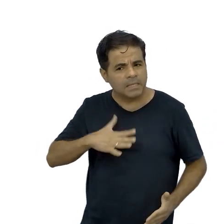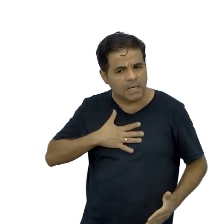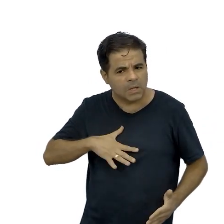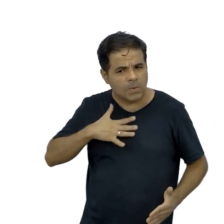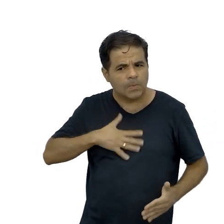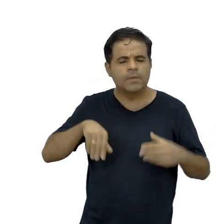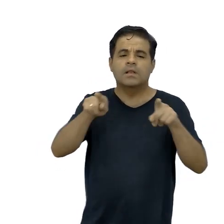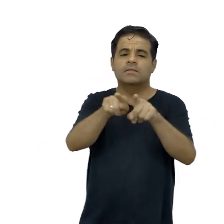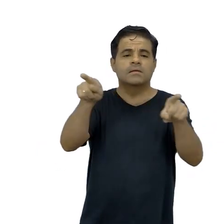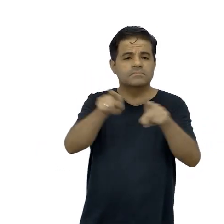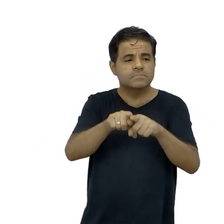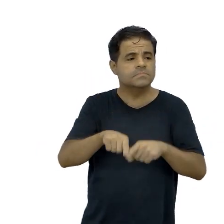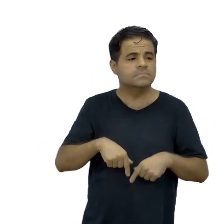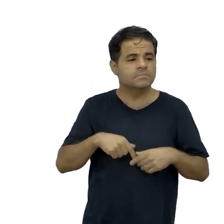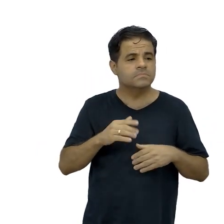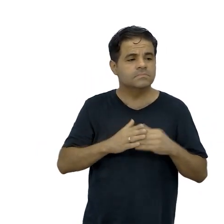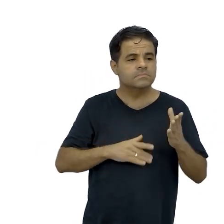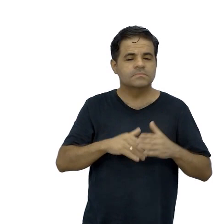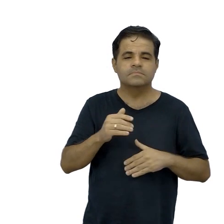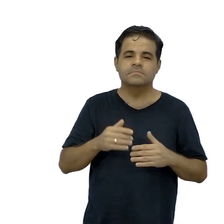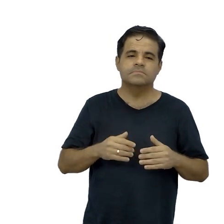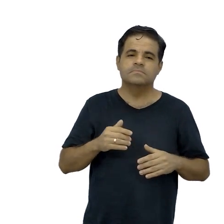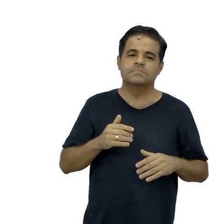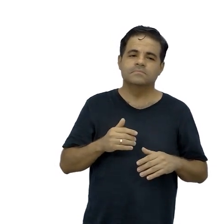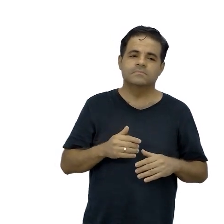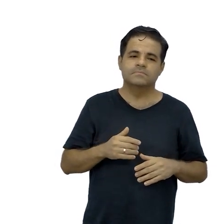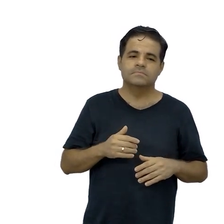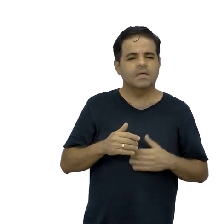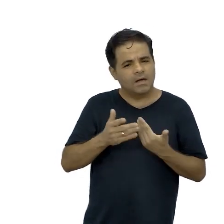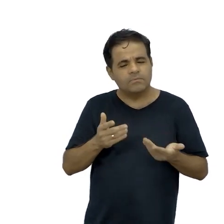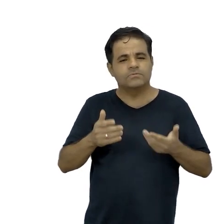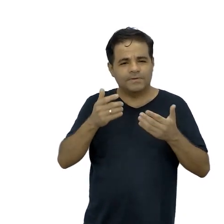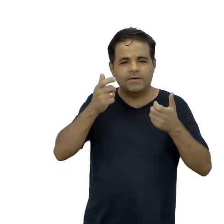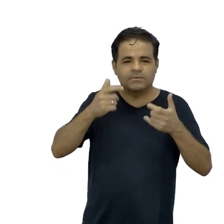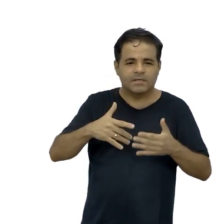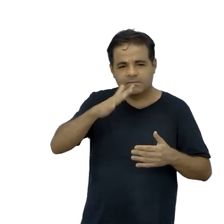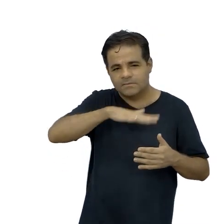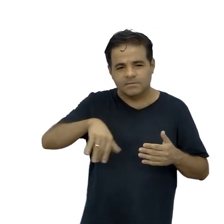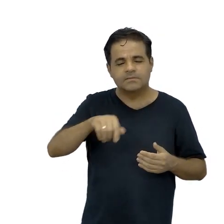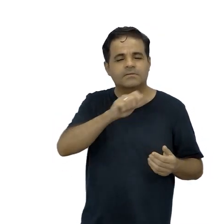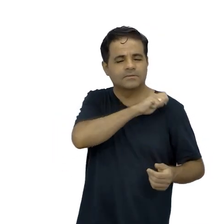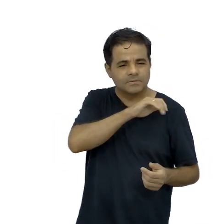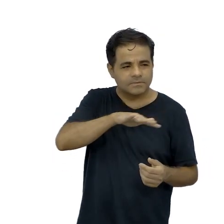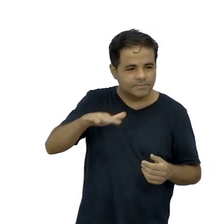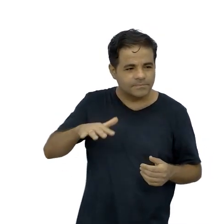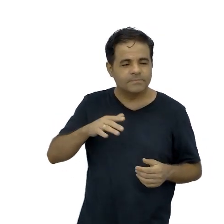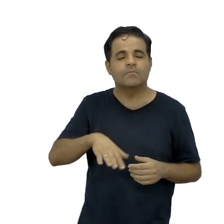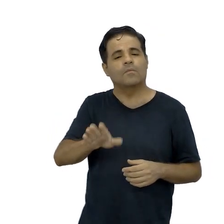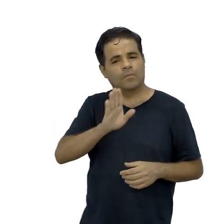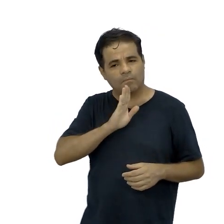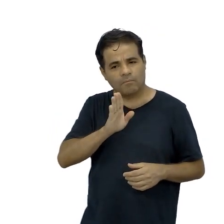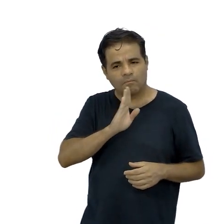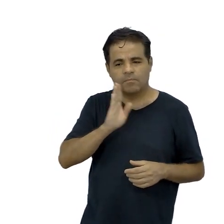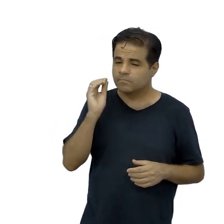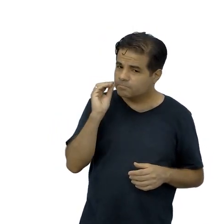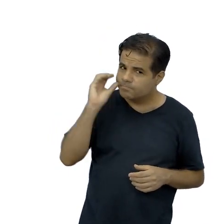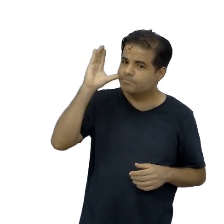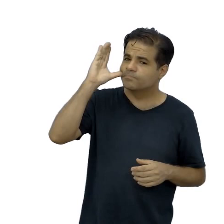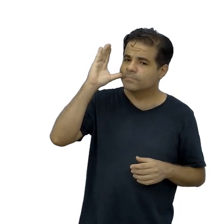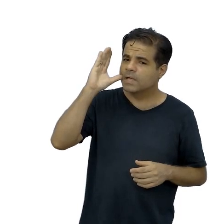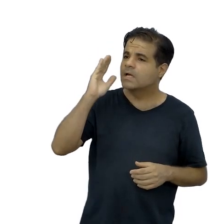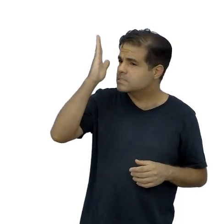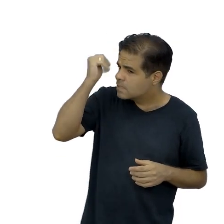tranquilas e pertinentes para que você possa desenvolver o trabalho com seus alunos. Conhecer essas atividades, saber como